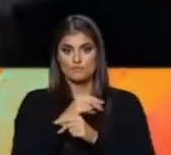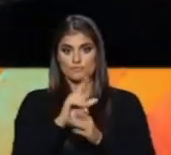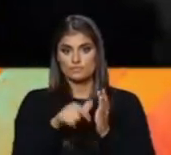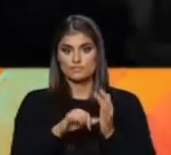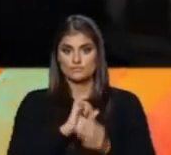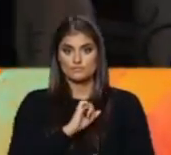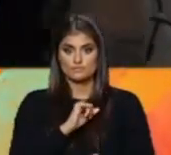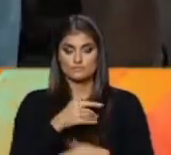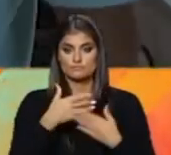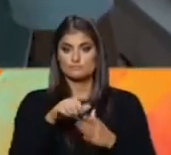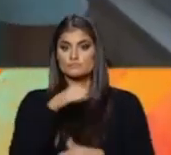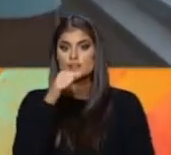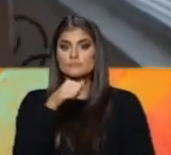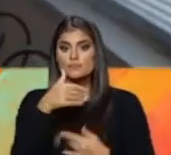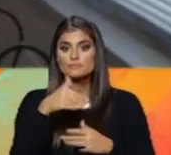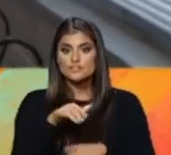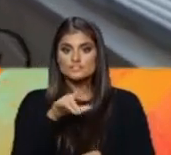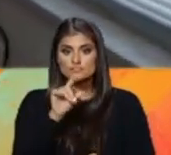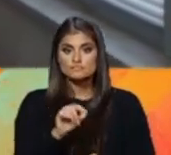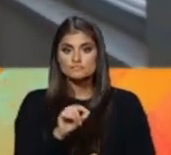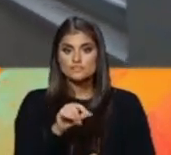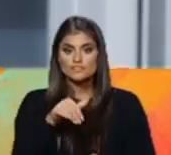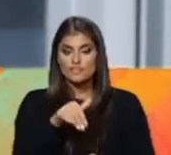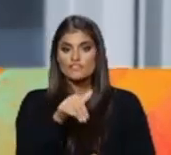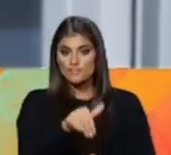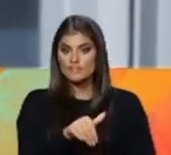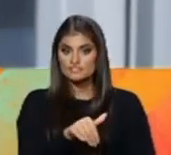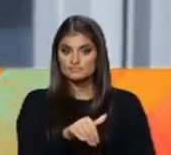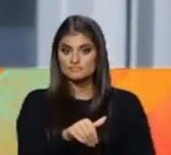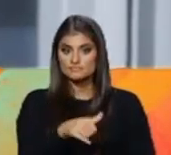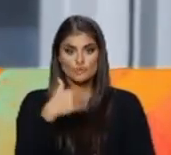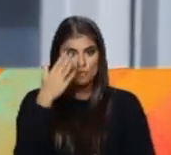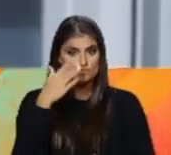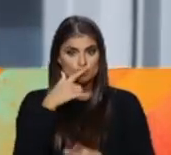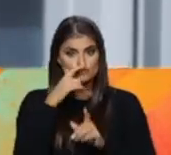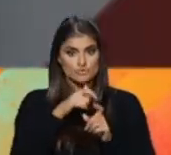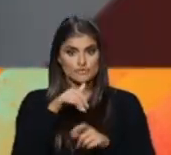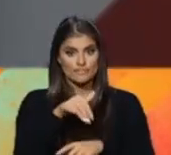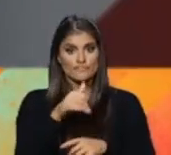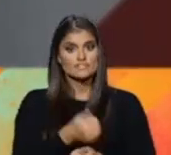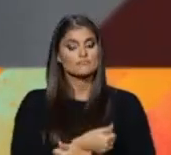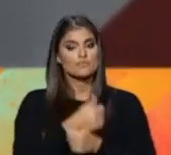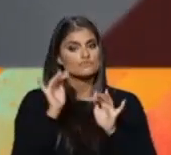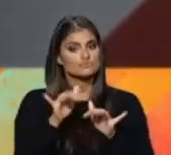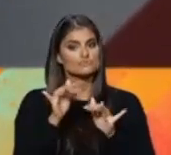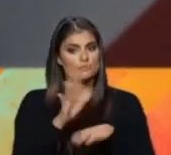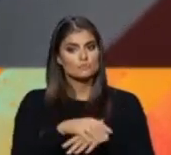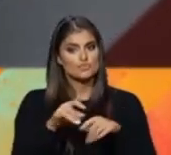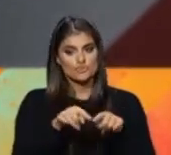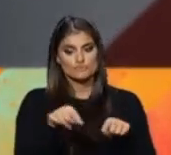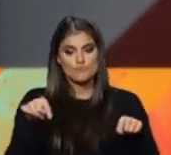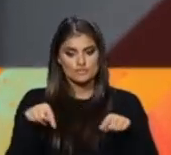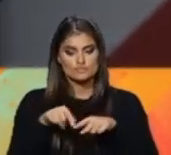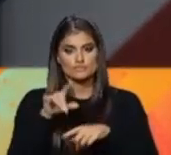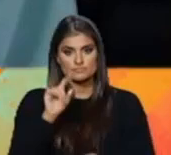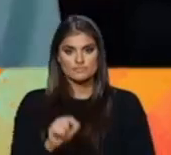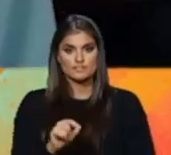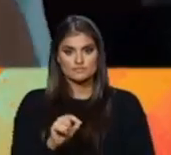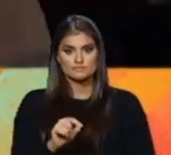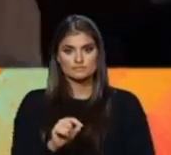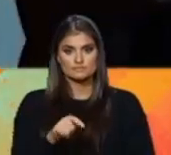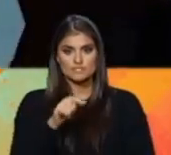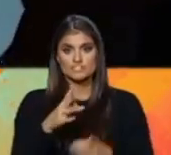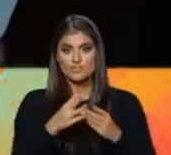que ainda não abriu, mas está em progressos. Acho que a clientela vai ser boa, derivado ao espaço também. Também não é só do espaço,